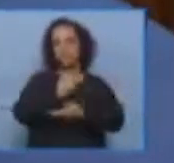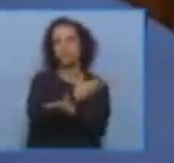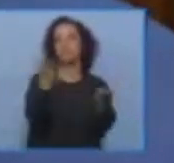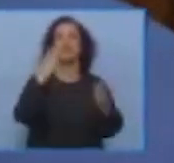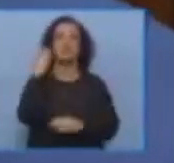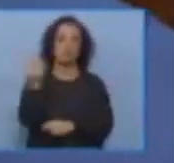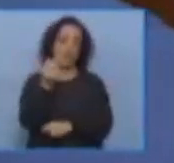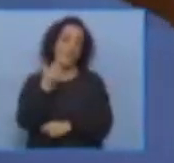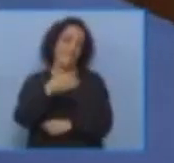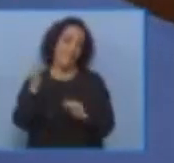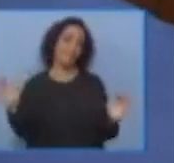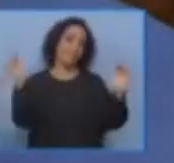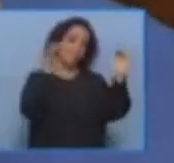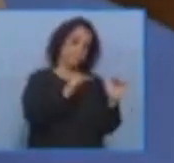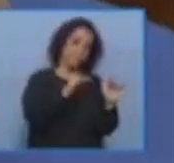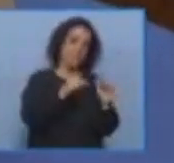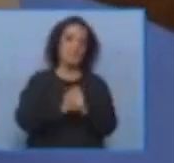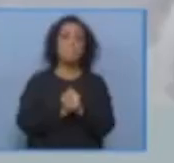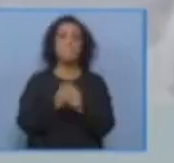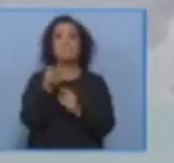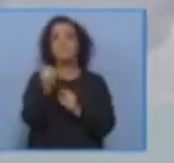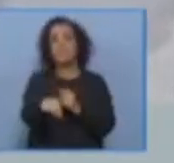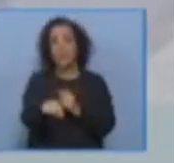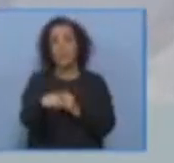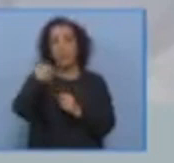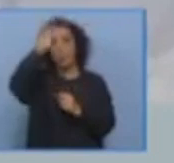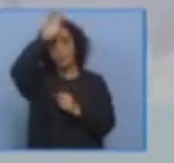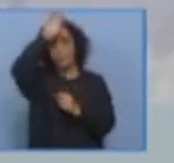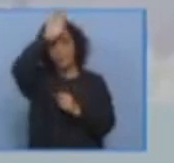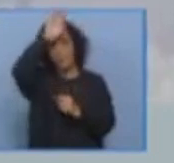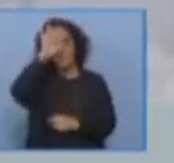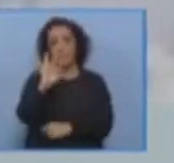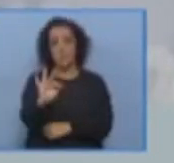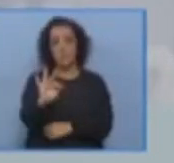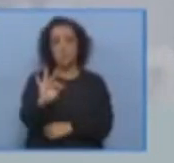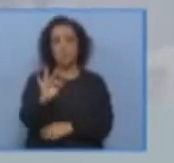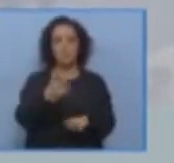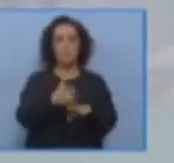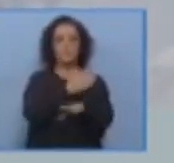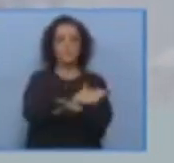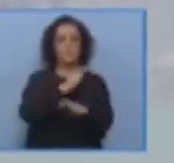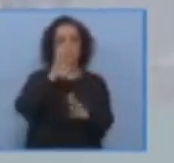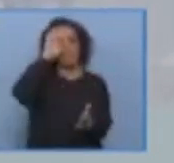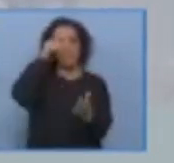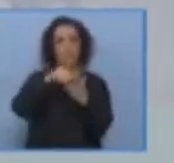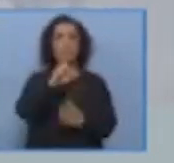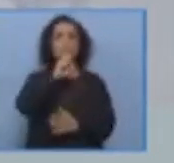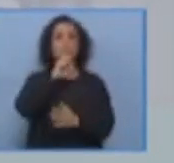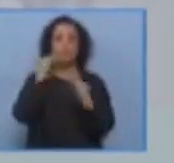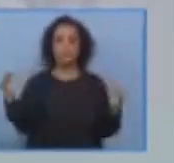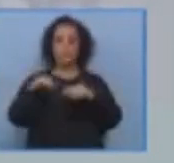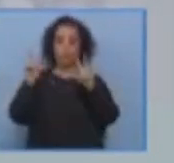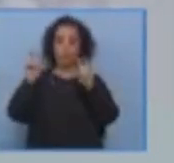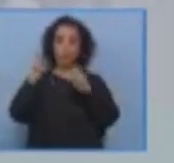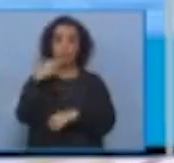que vão às jornadas. É também uma grande ocasião para o Papa Francisco levar as conclusões do sínodo, que ainda é recente, sobre a